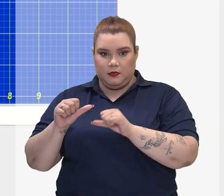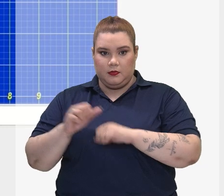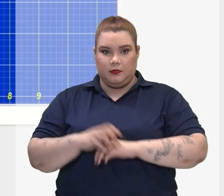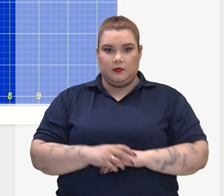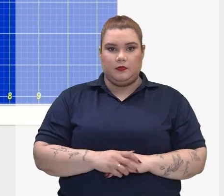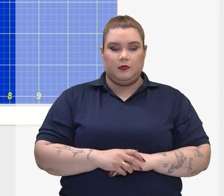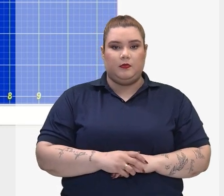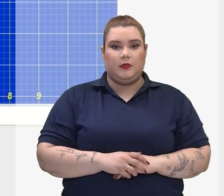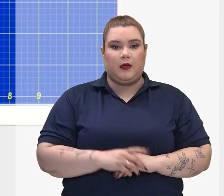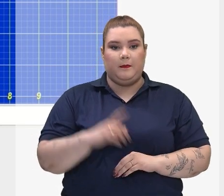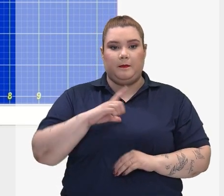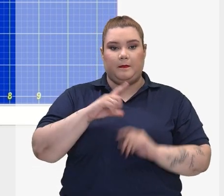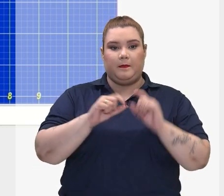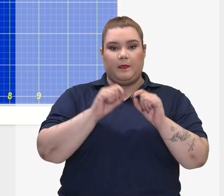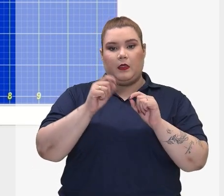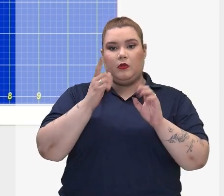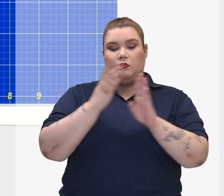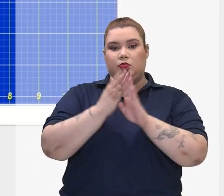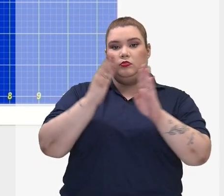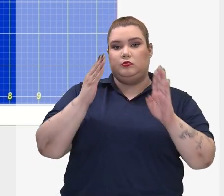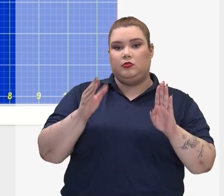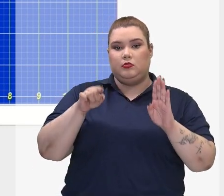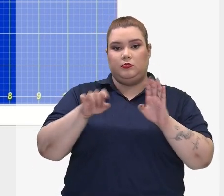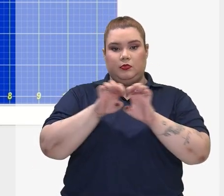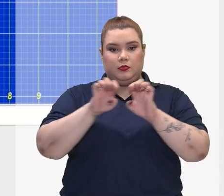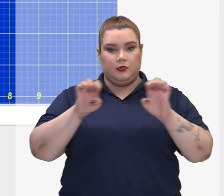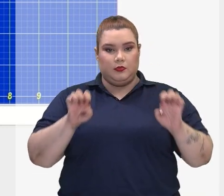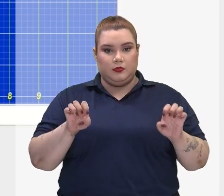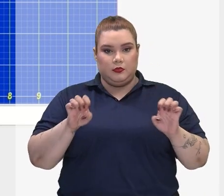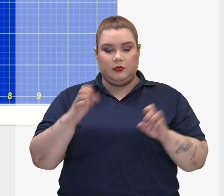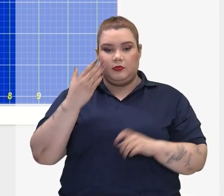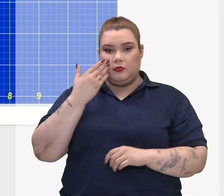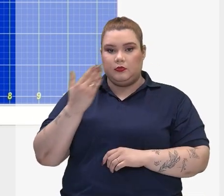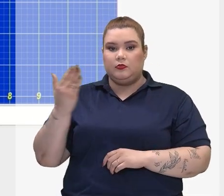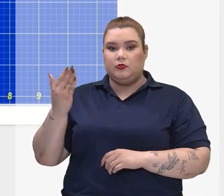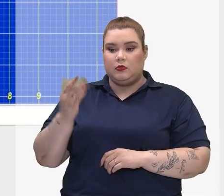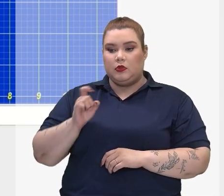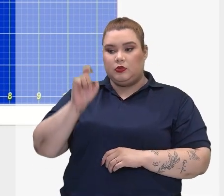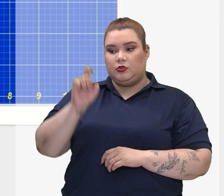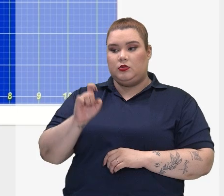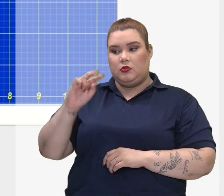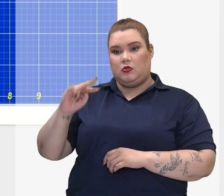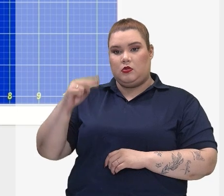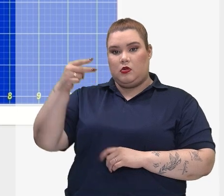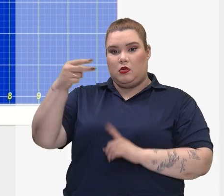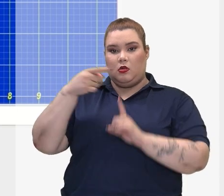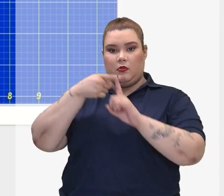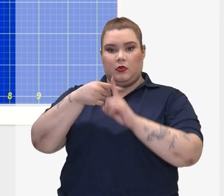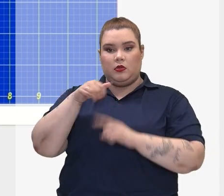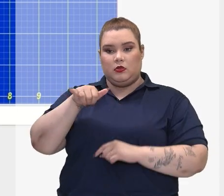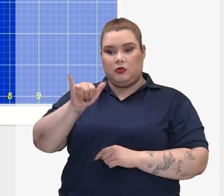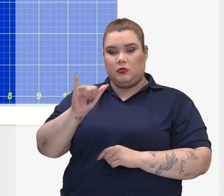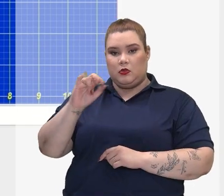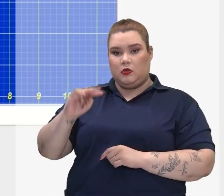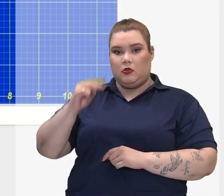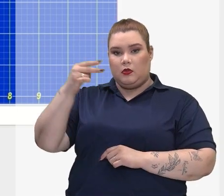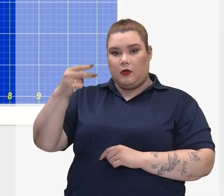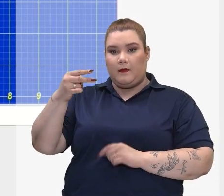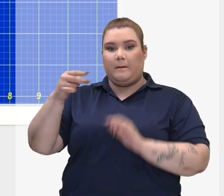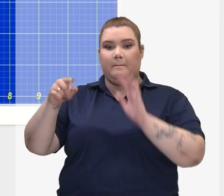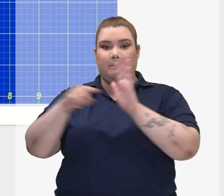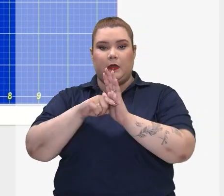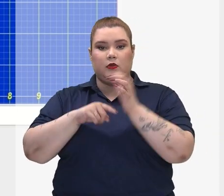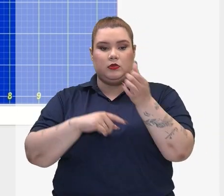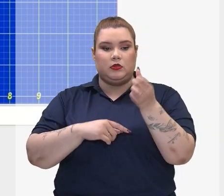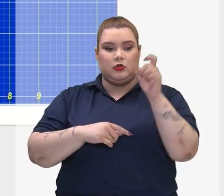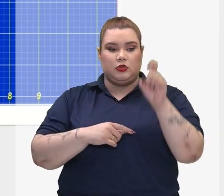né, e encontramos essa expressão aqui, ó, né, x ao quadrado mais y ao quadrado menos 6x